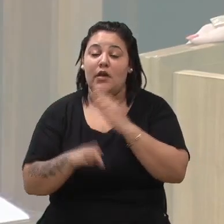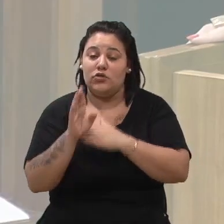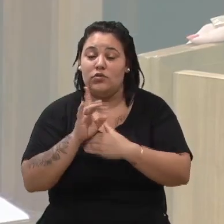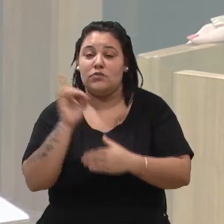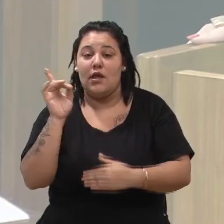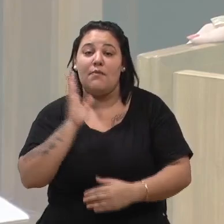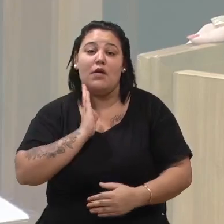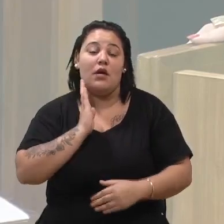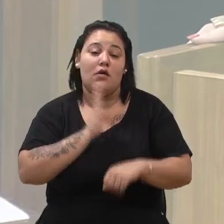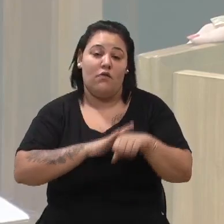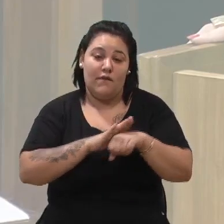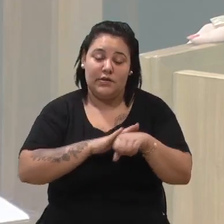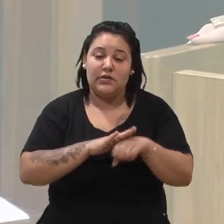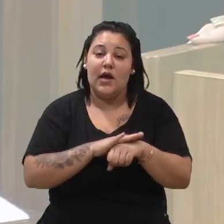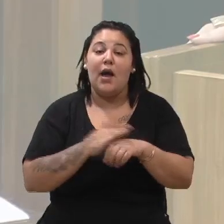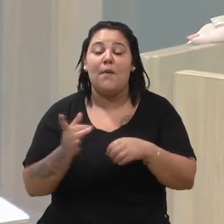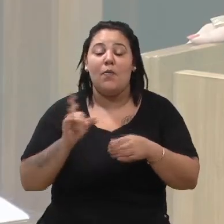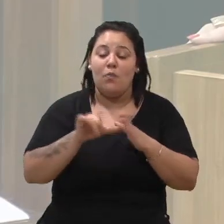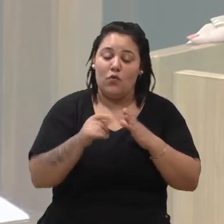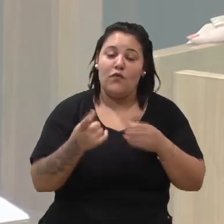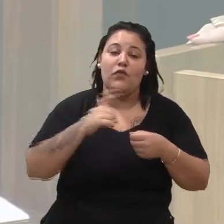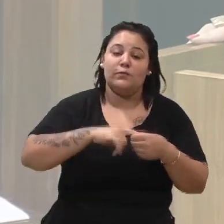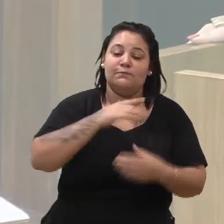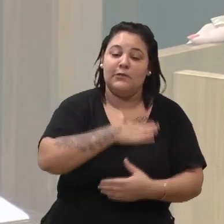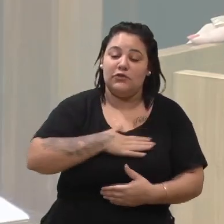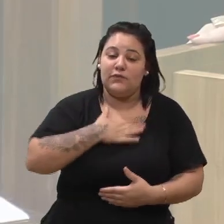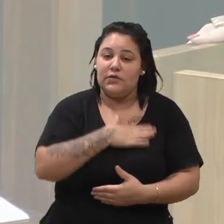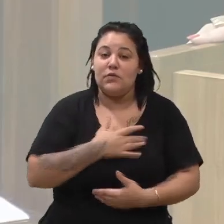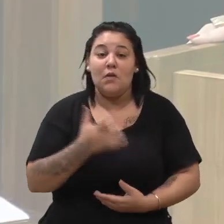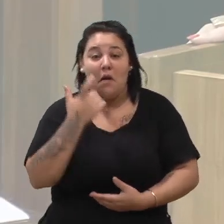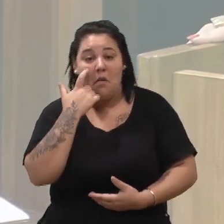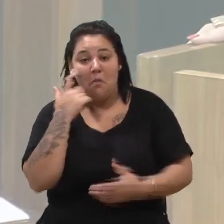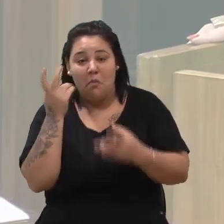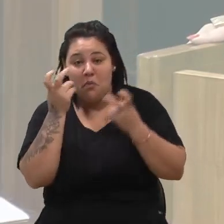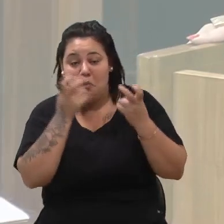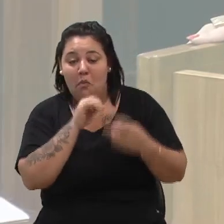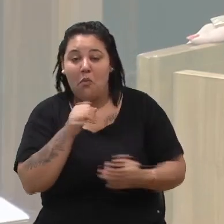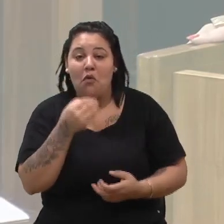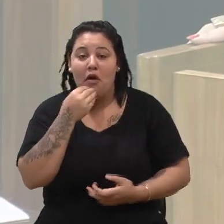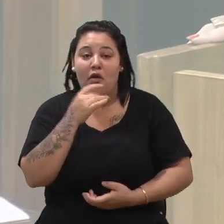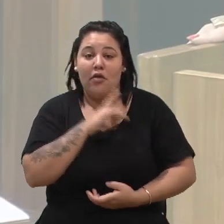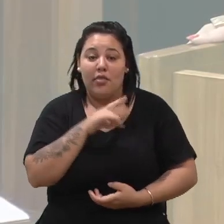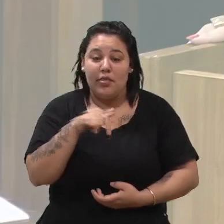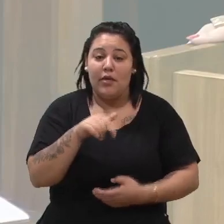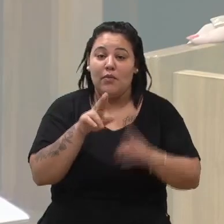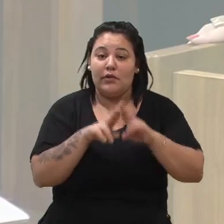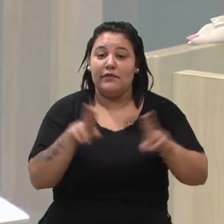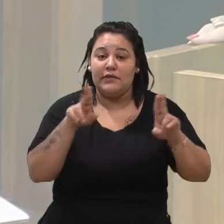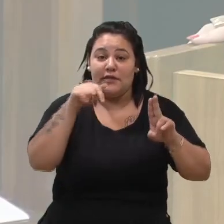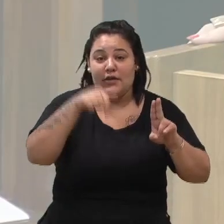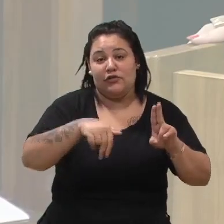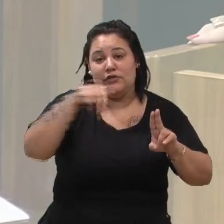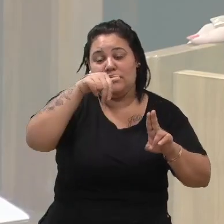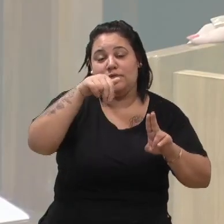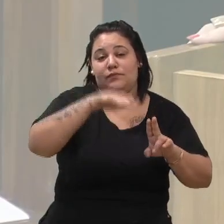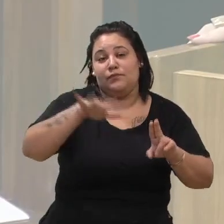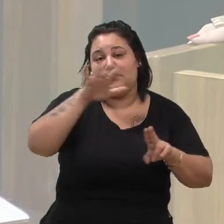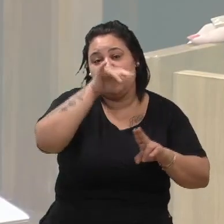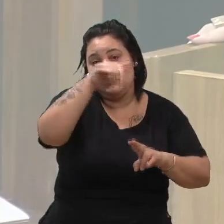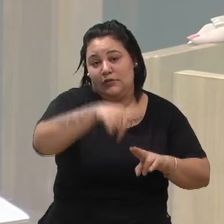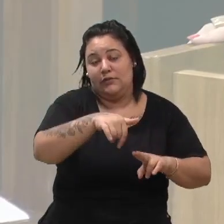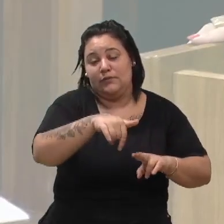a possibilidade de termos uma universidade nesta região do estado.